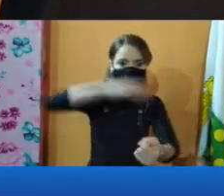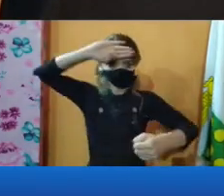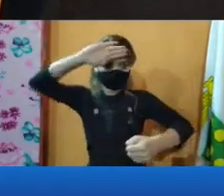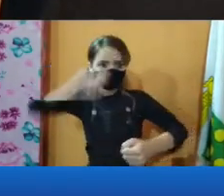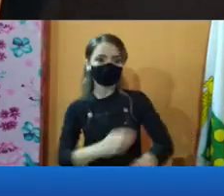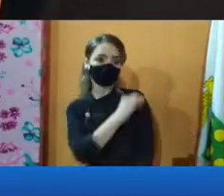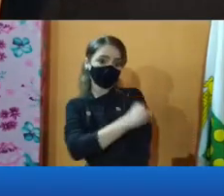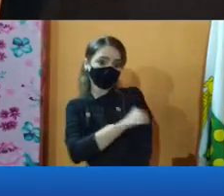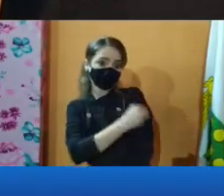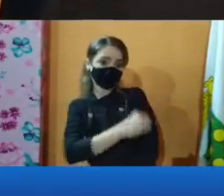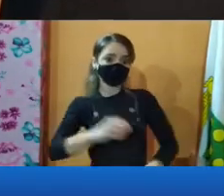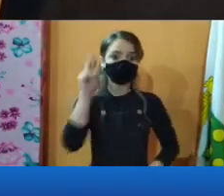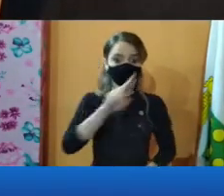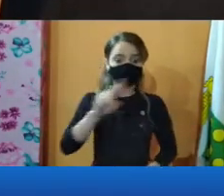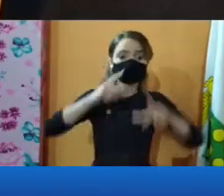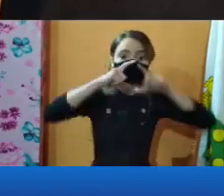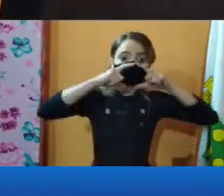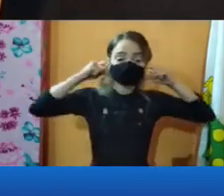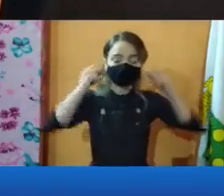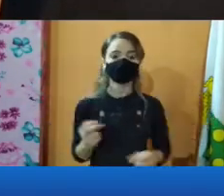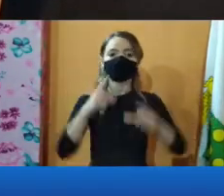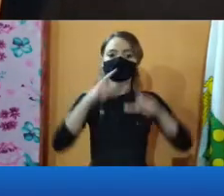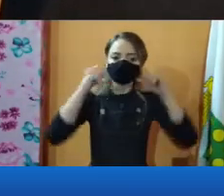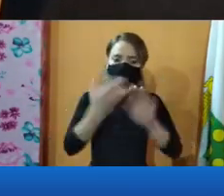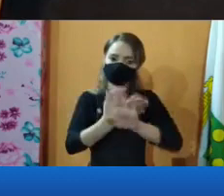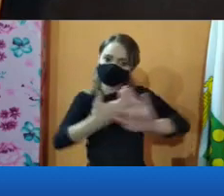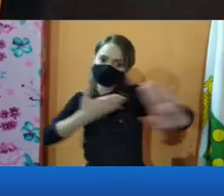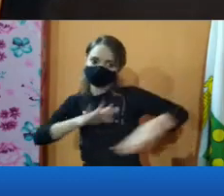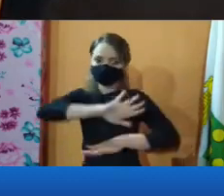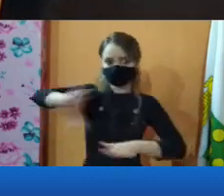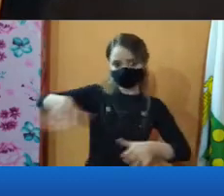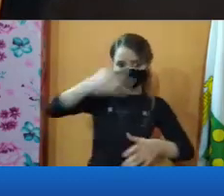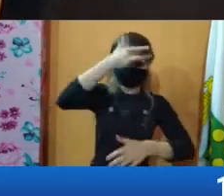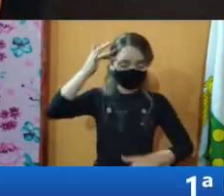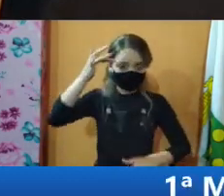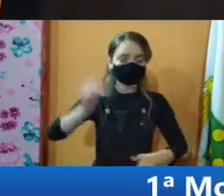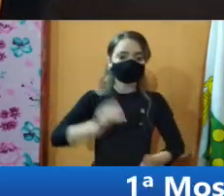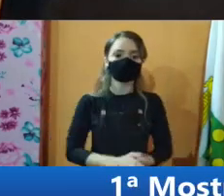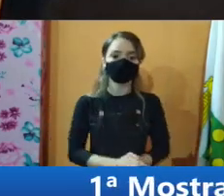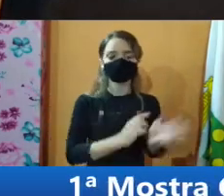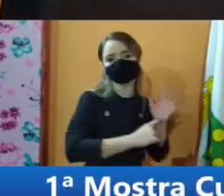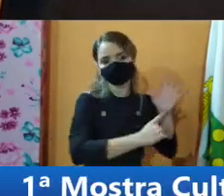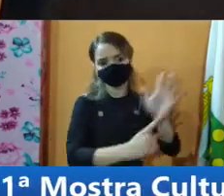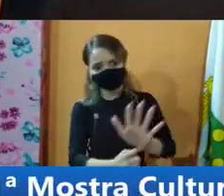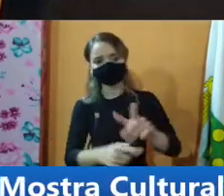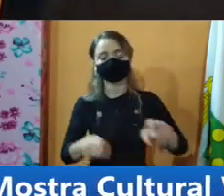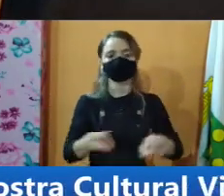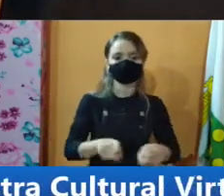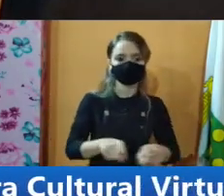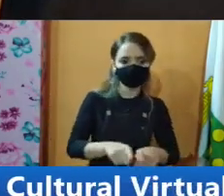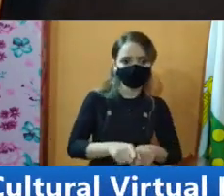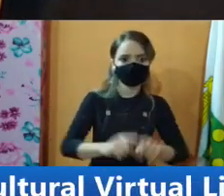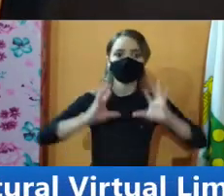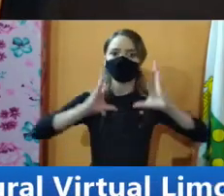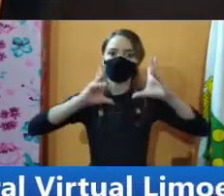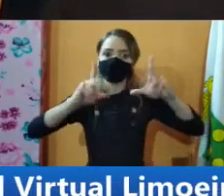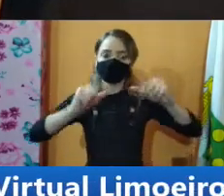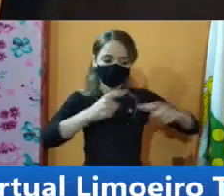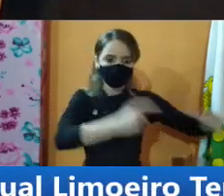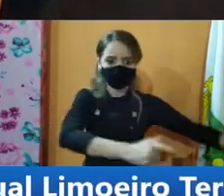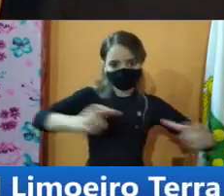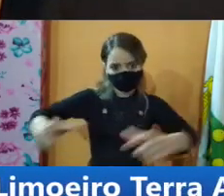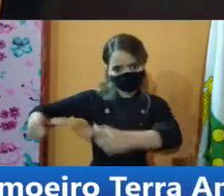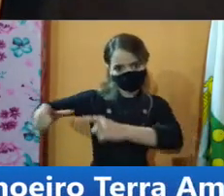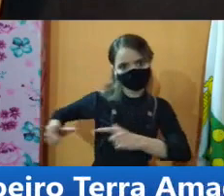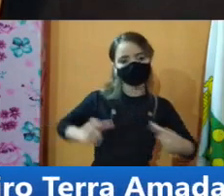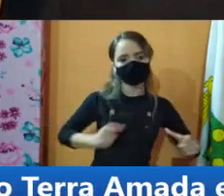gel, uso de máscara. Eu estou sem máscara, mas estou distante das pessoas, né, por essa apresentação, mas todo o ambiente,